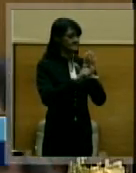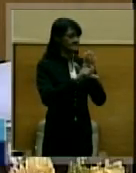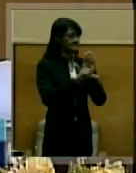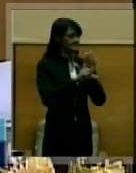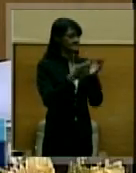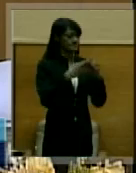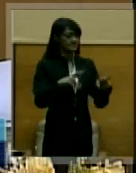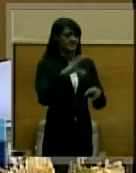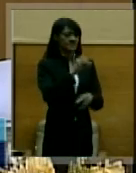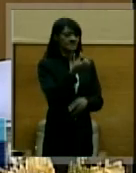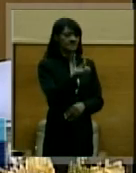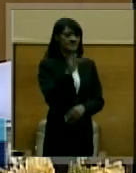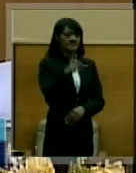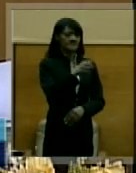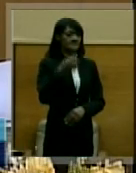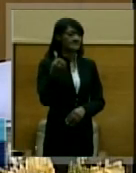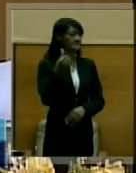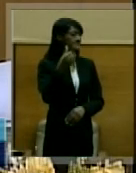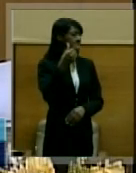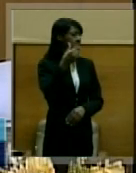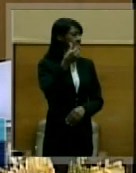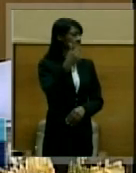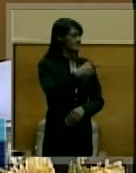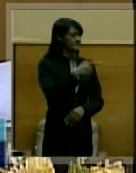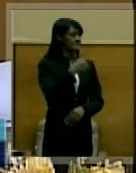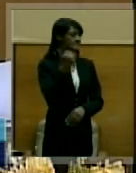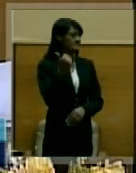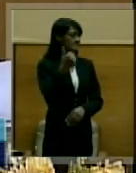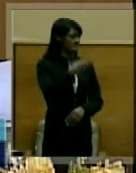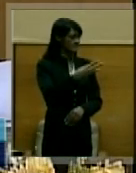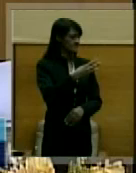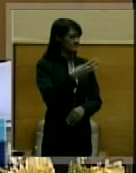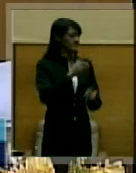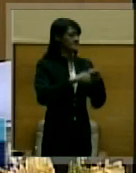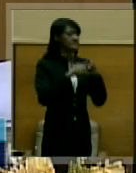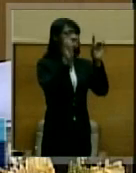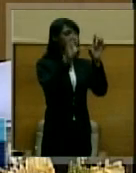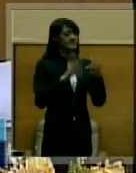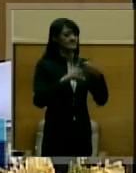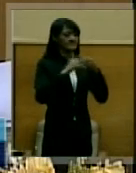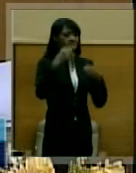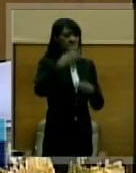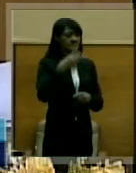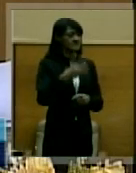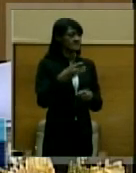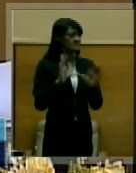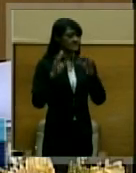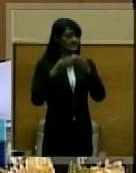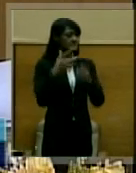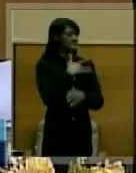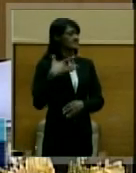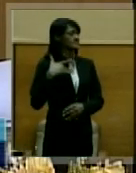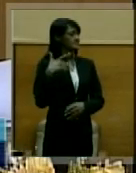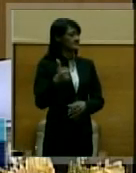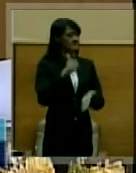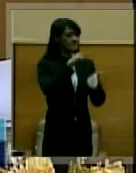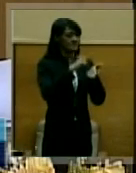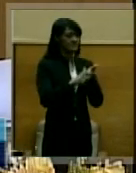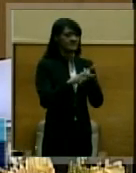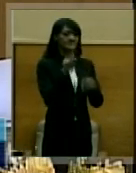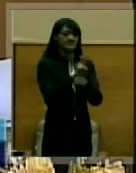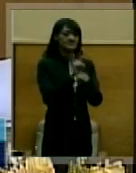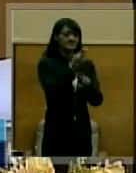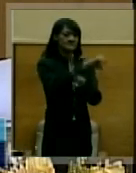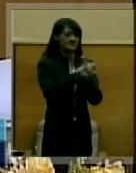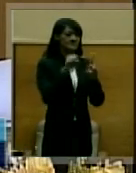resolução 06/2013, de 28 de maio de 2013, especialmente no seu artigo 3º, os membros da Comissão de Saúde, Higiene, Assistência e Previdência